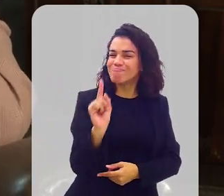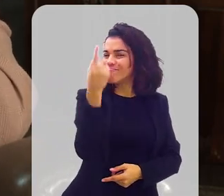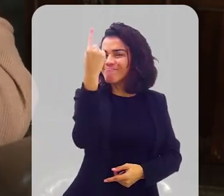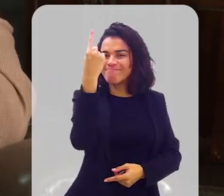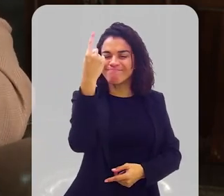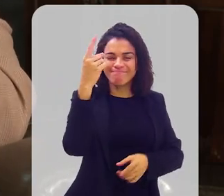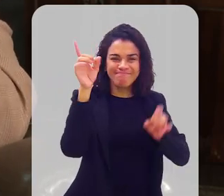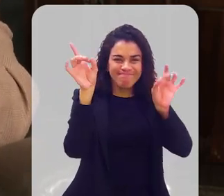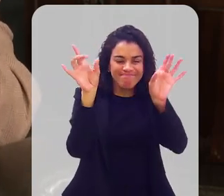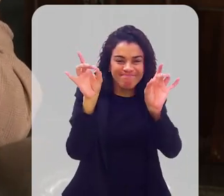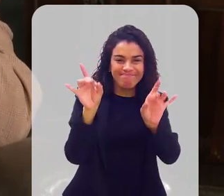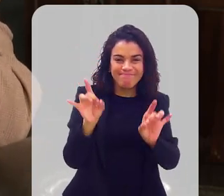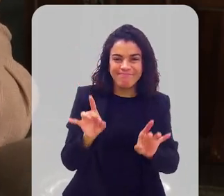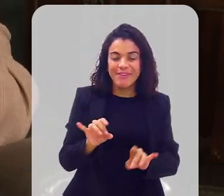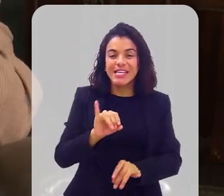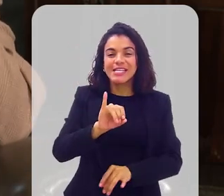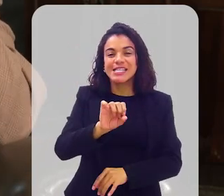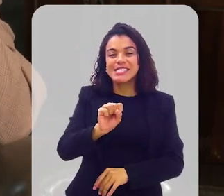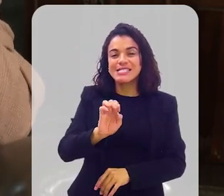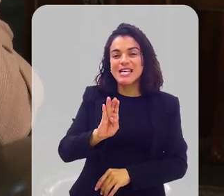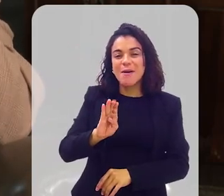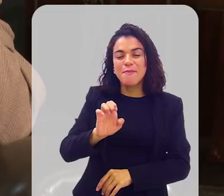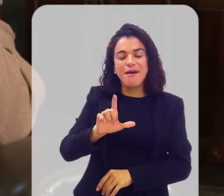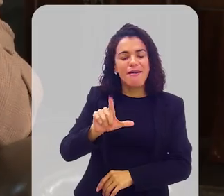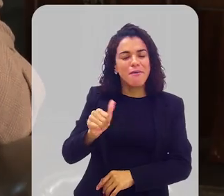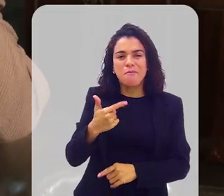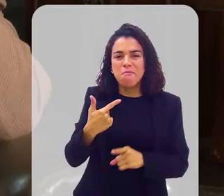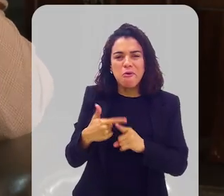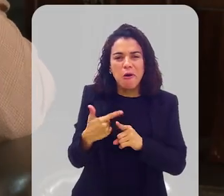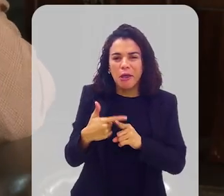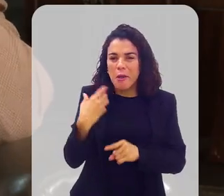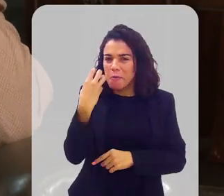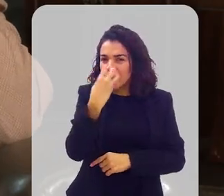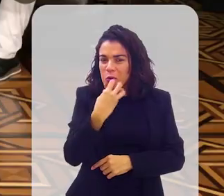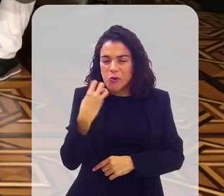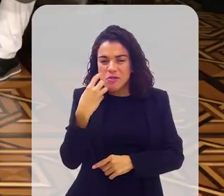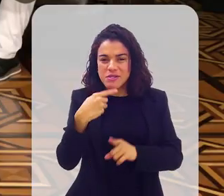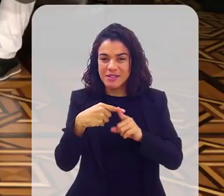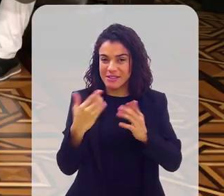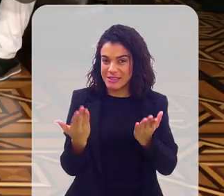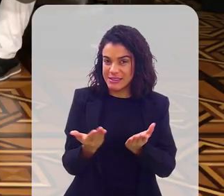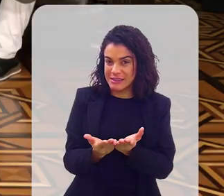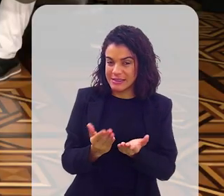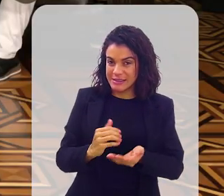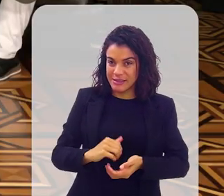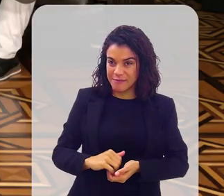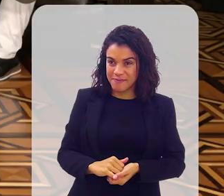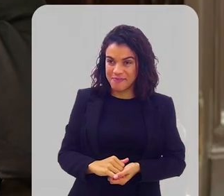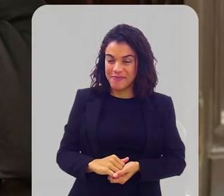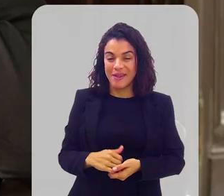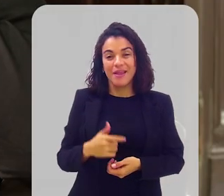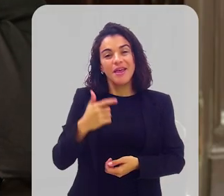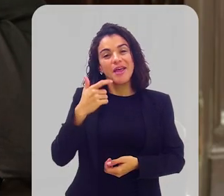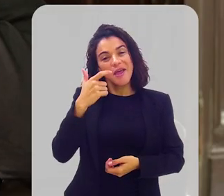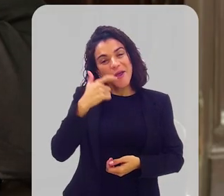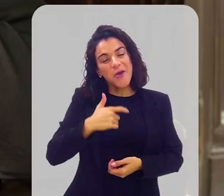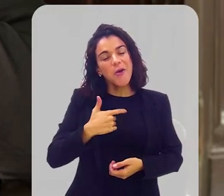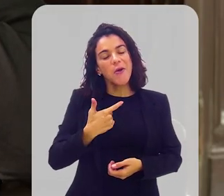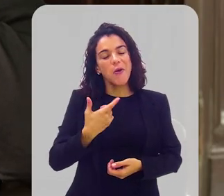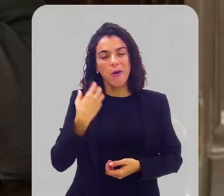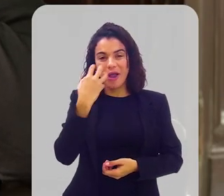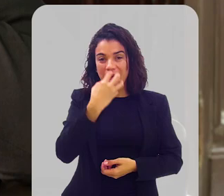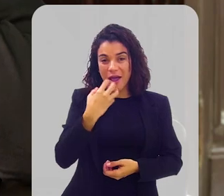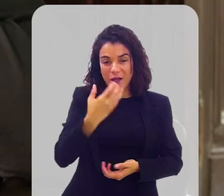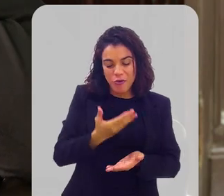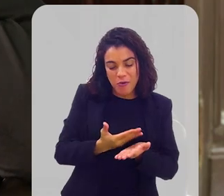única, fantástico. Isabela, por que cantar gospel? Bem, eu canto